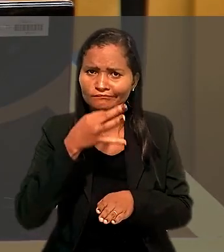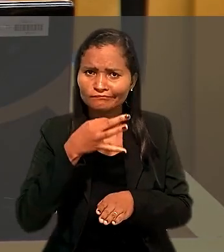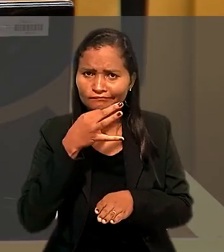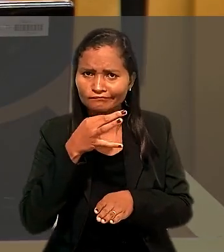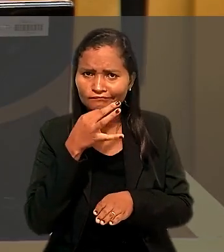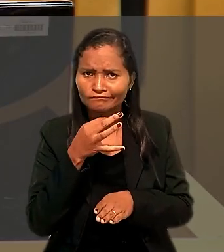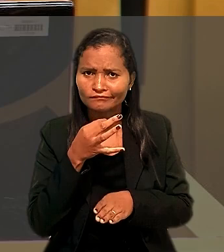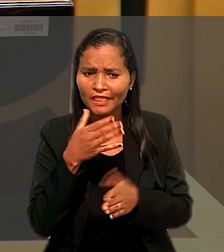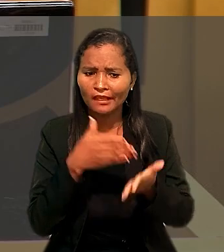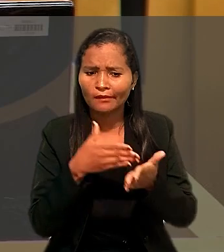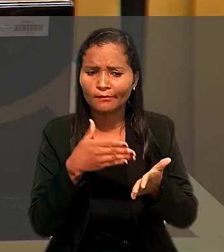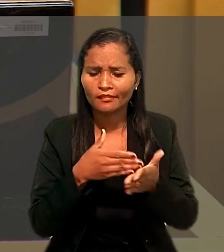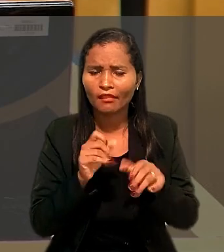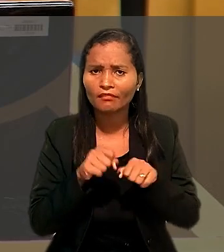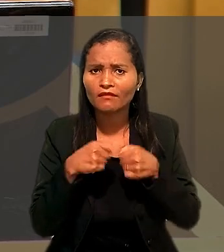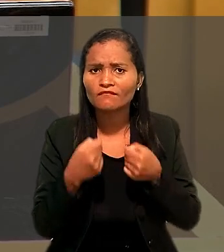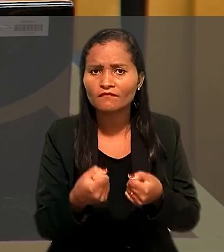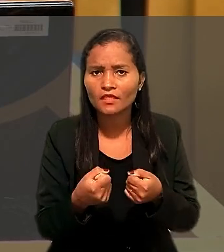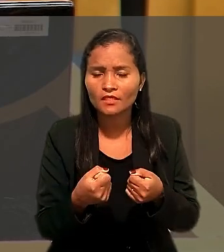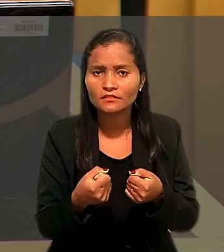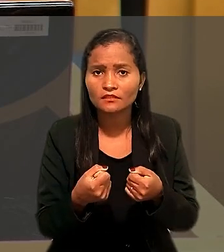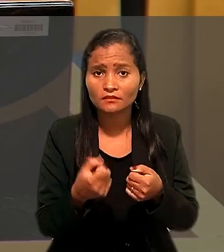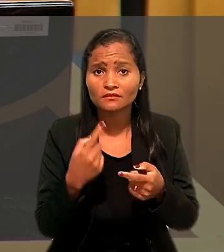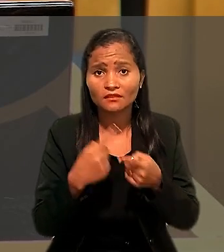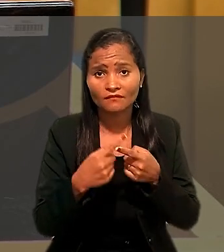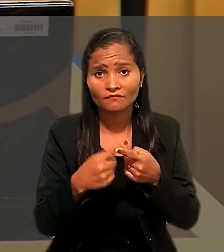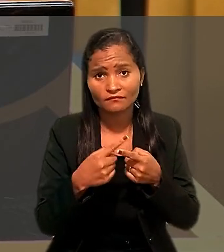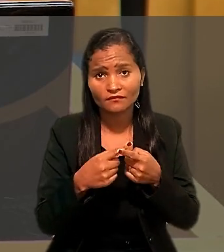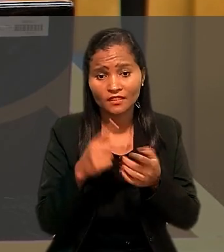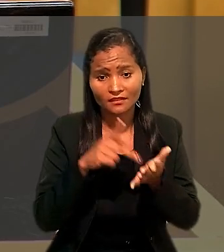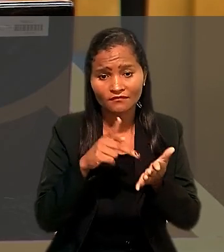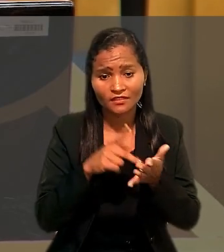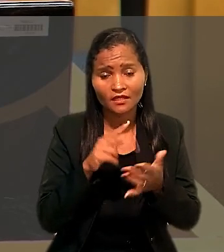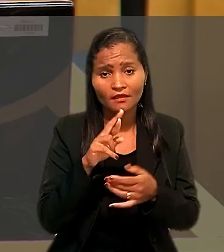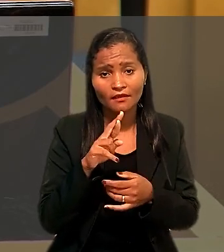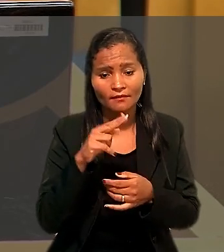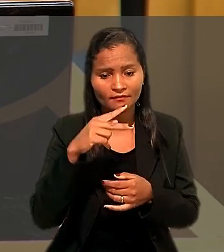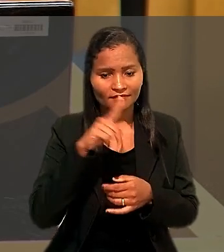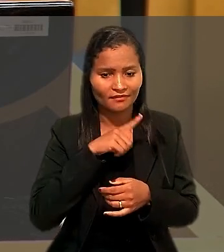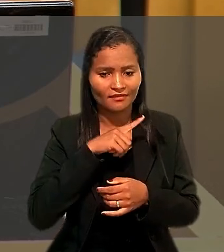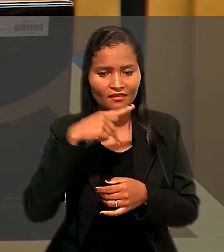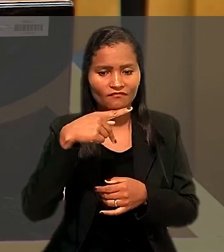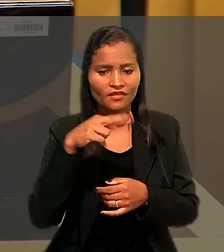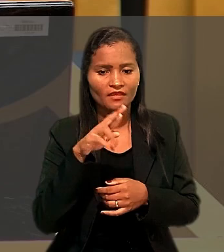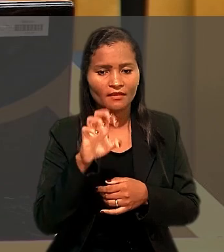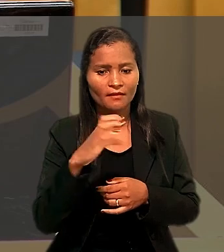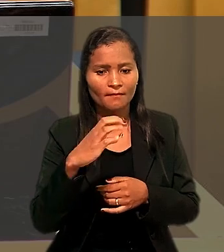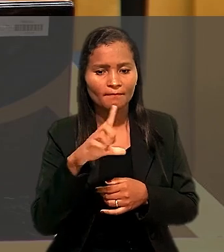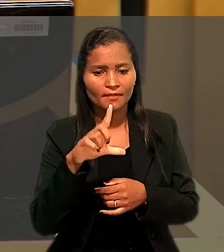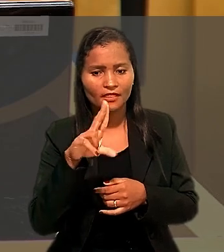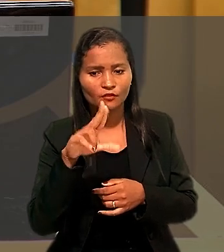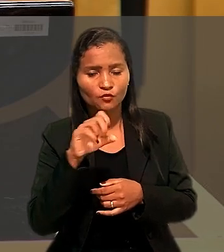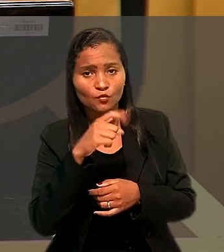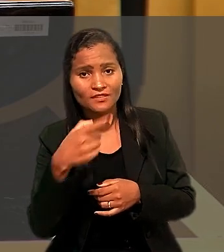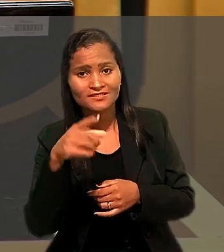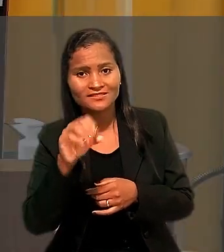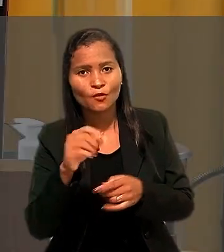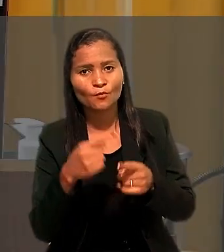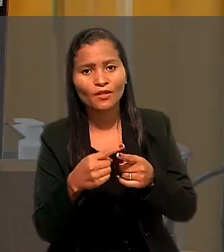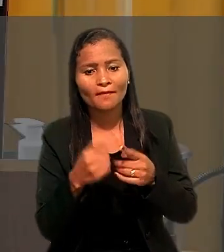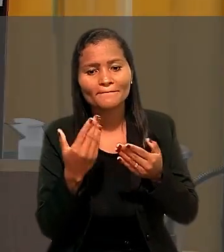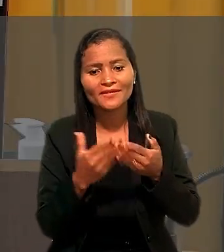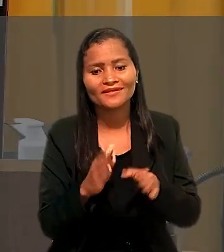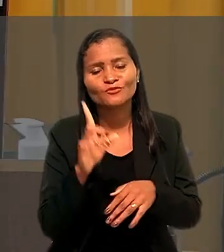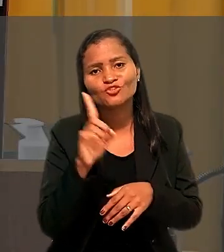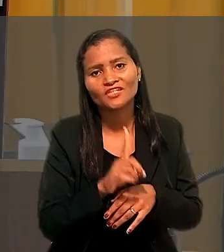de cerceamento de defesa. Segundo ele, houve preclusão, ou seja, perda do direito de se manifestar no processo por